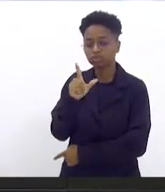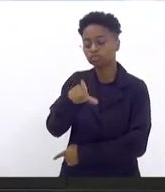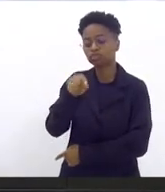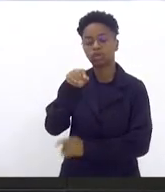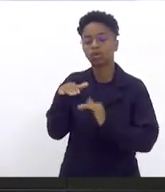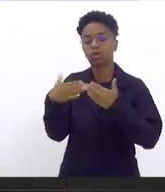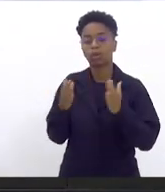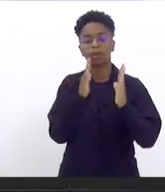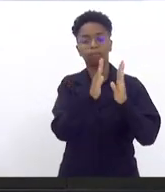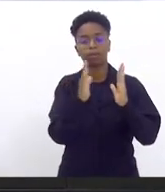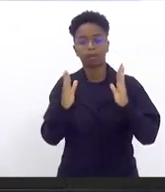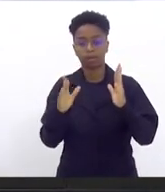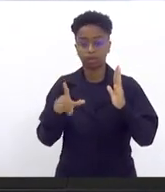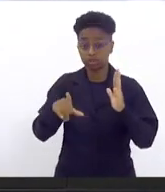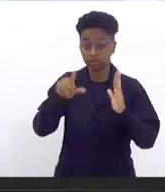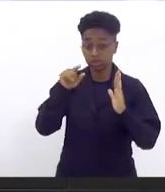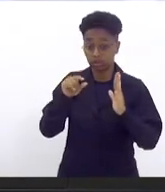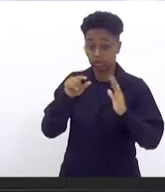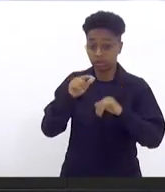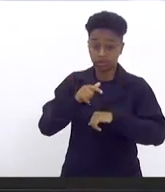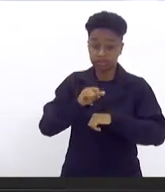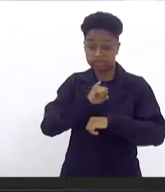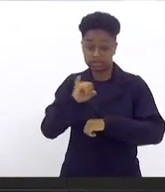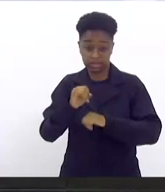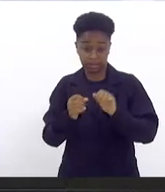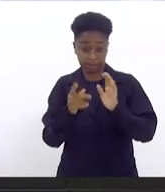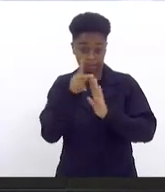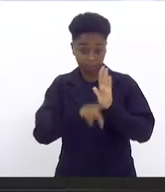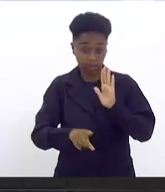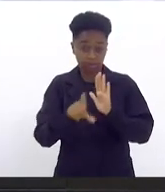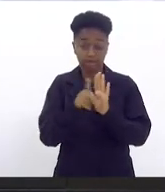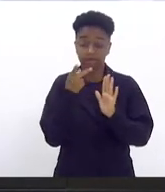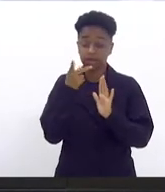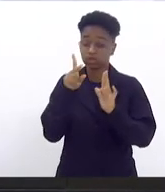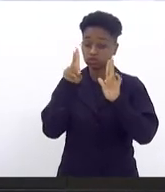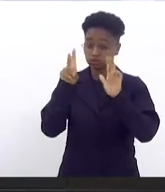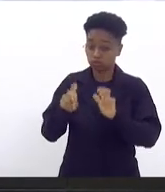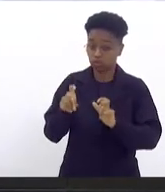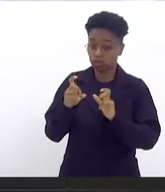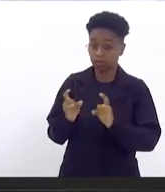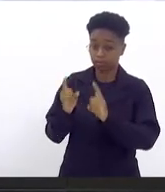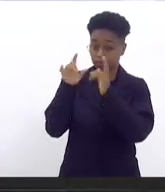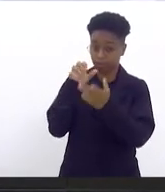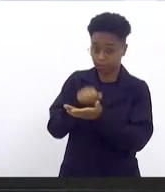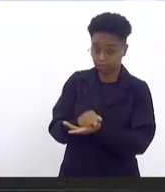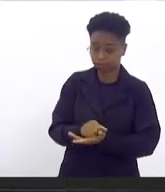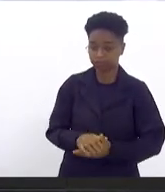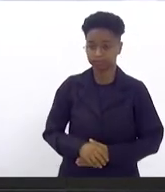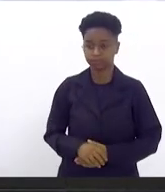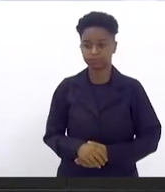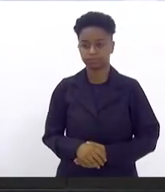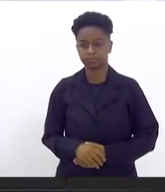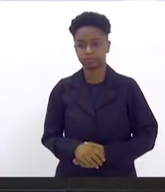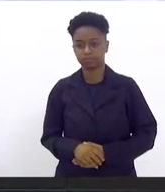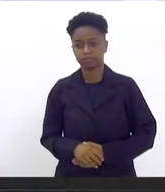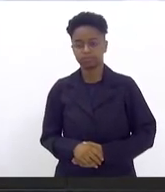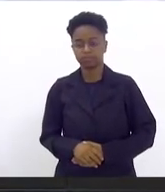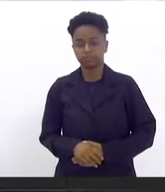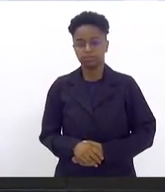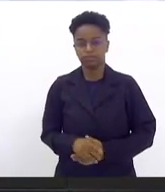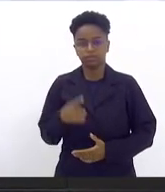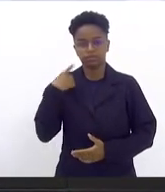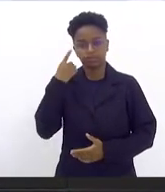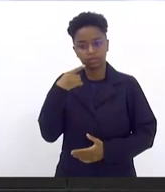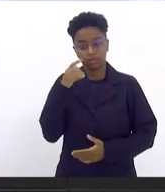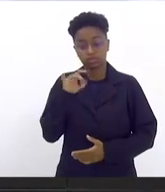a ser adotado nos casos de PLs que versem sobre tombamentos. Deputado Amorim, só uma pois parte.